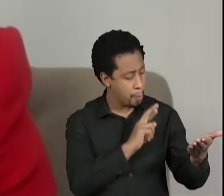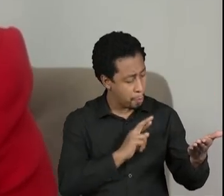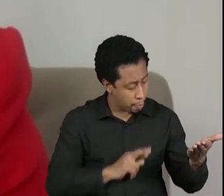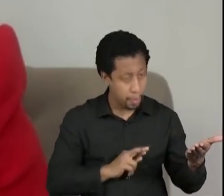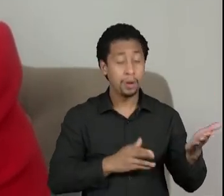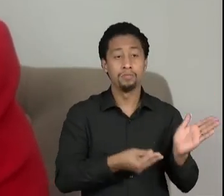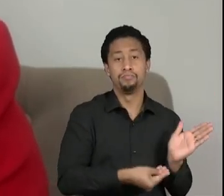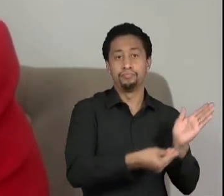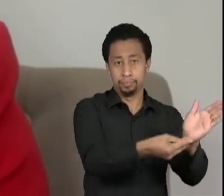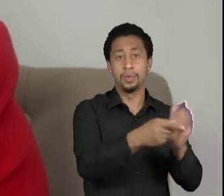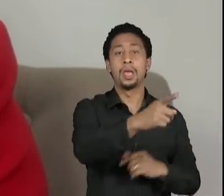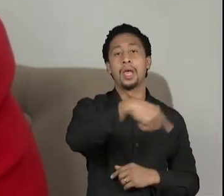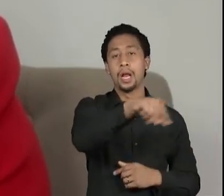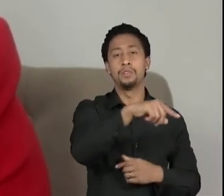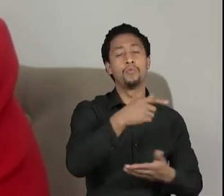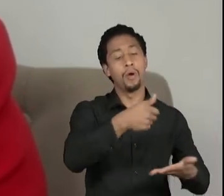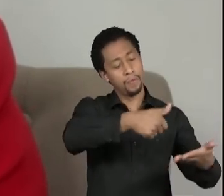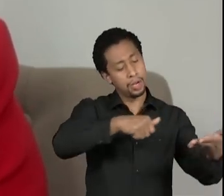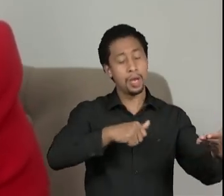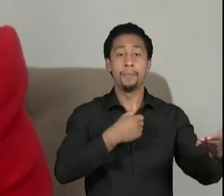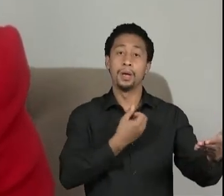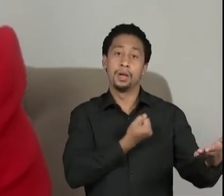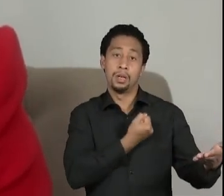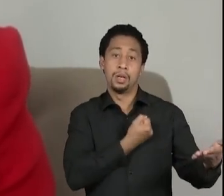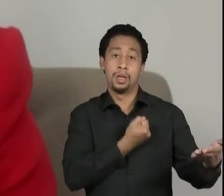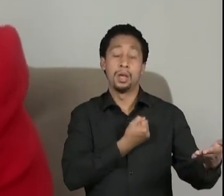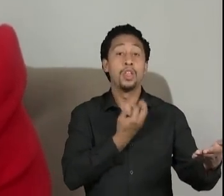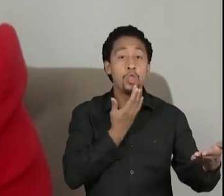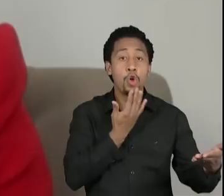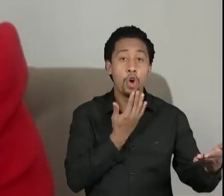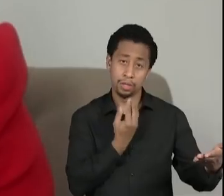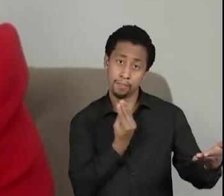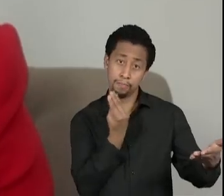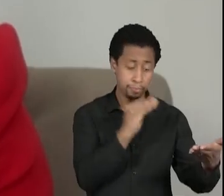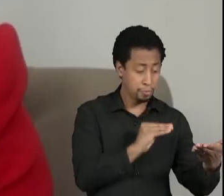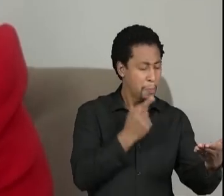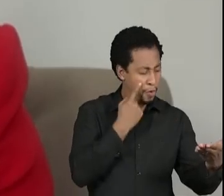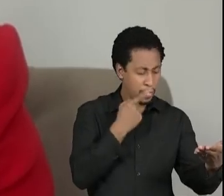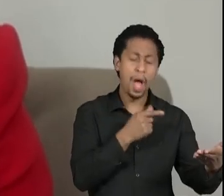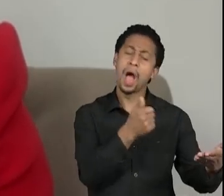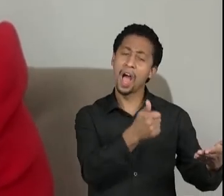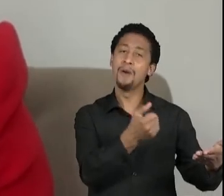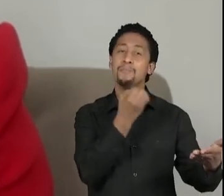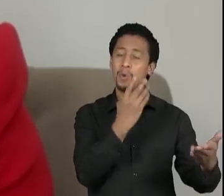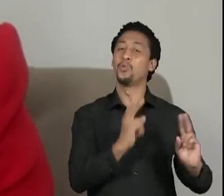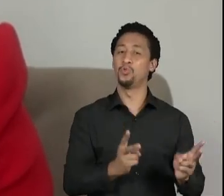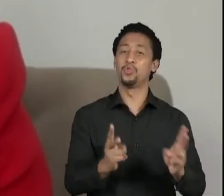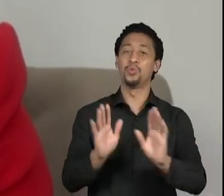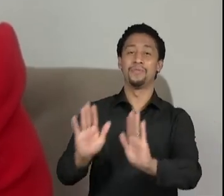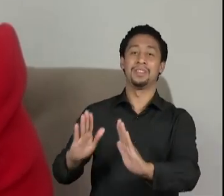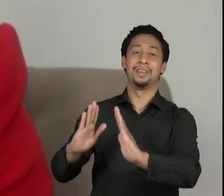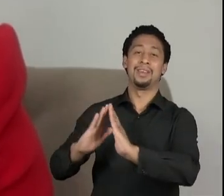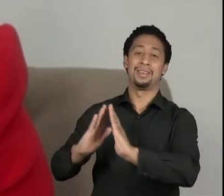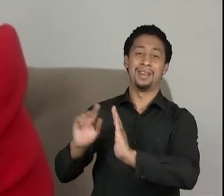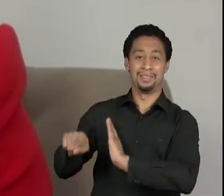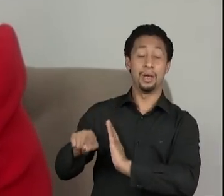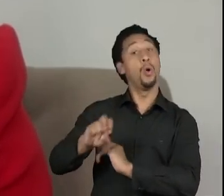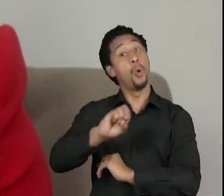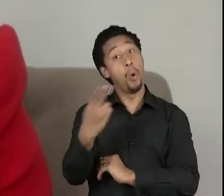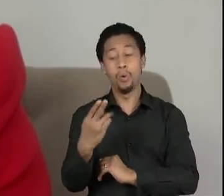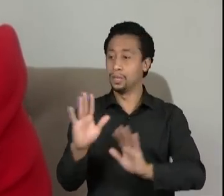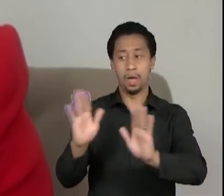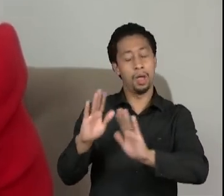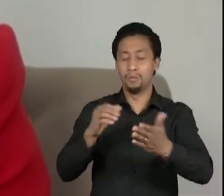a avaliação, se elas podem continuar na modalidade ou parece que a cada dois anos